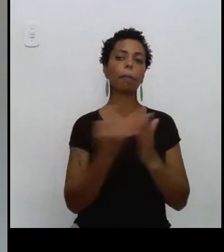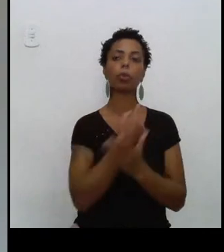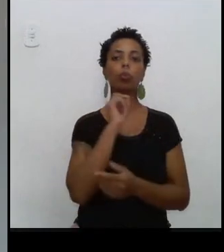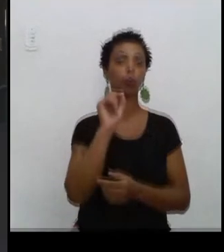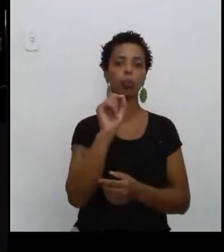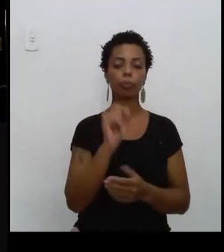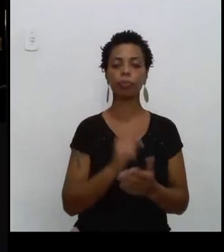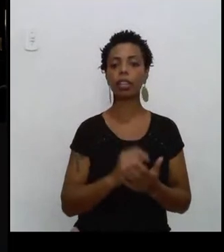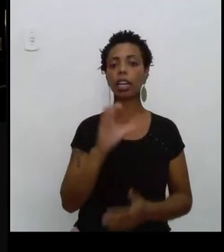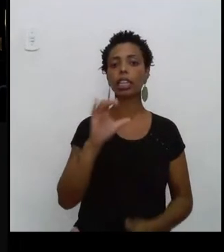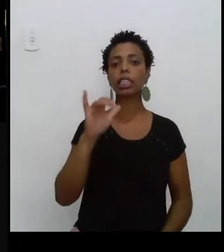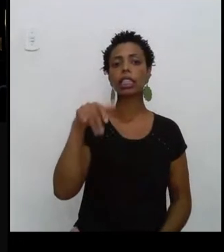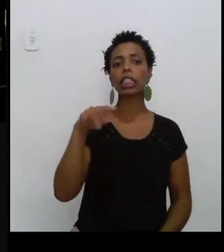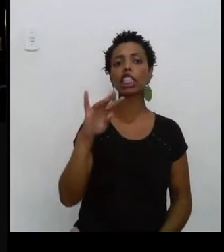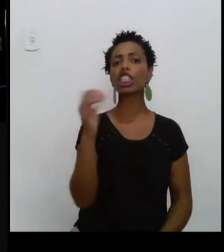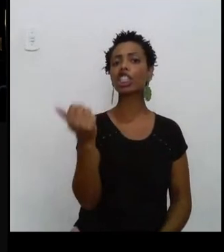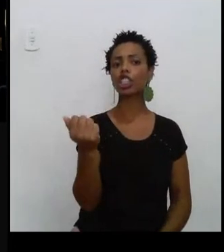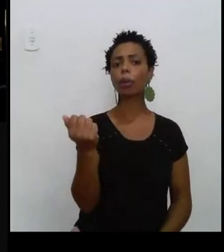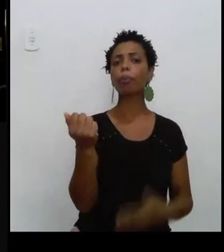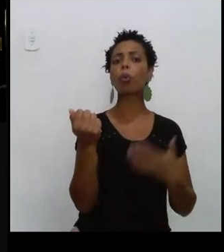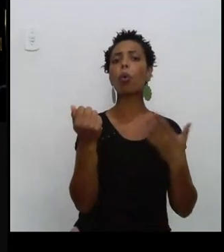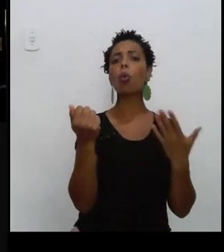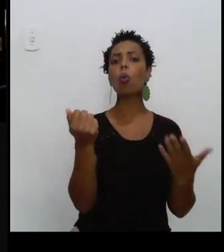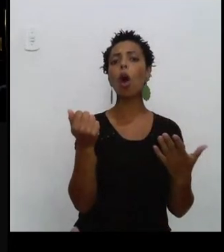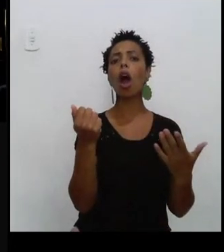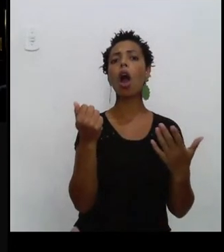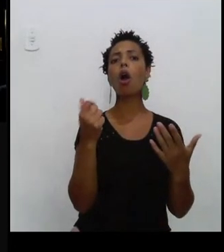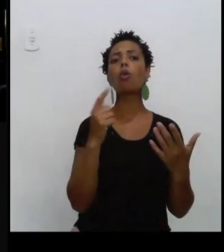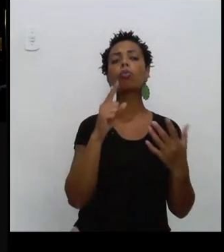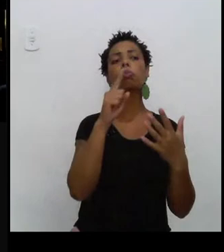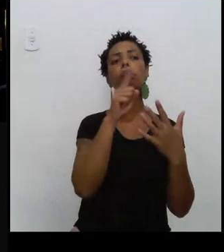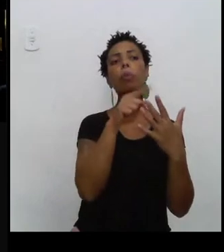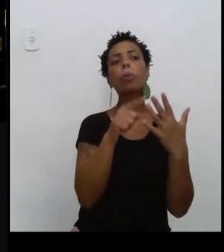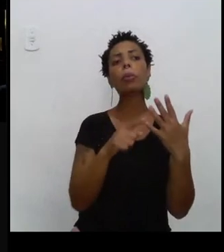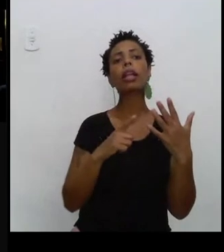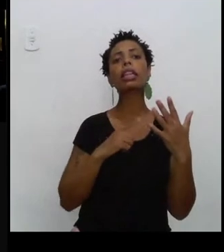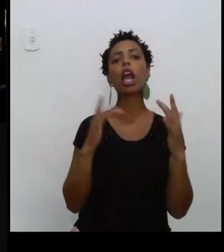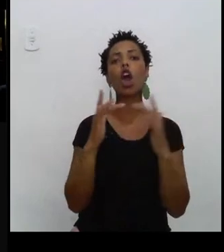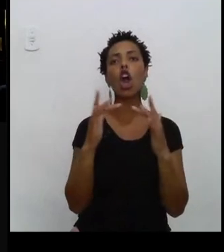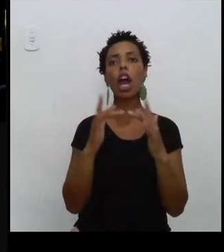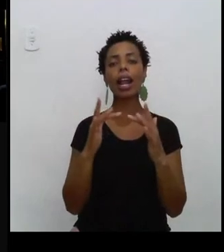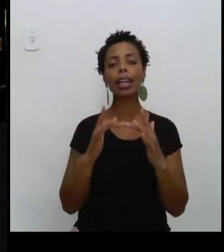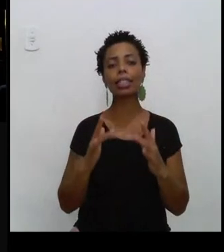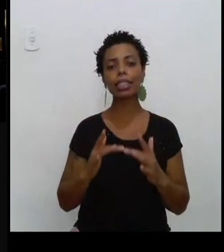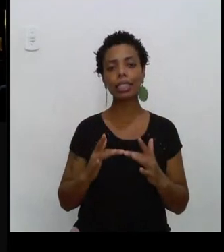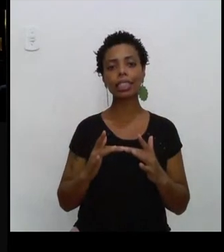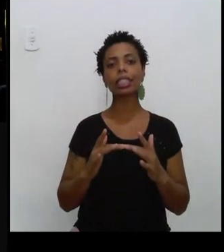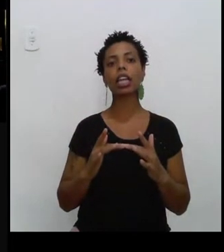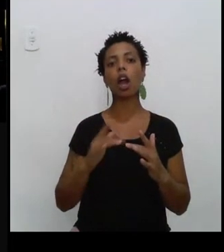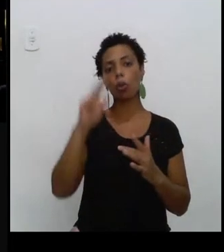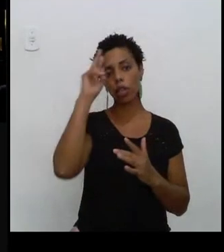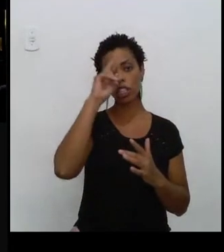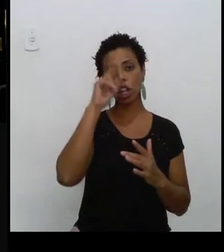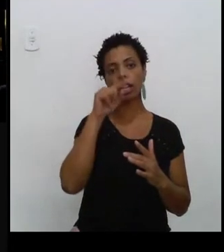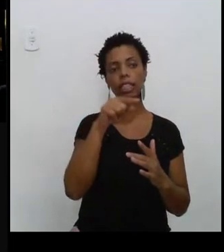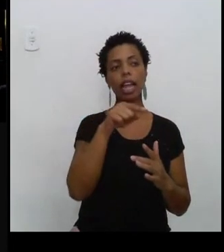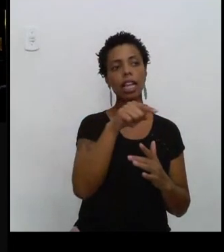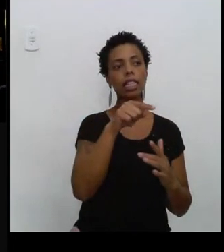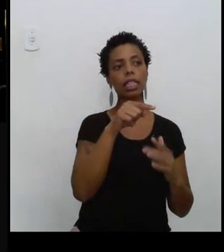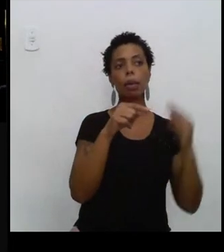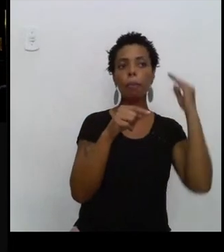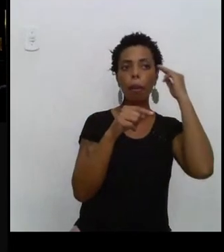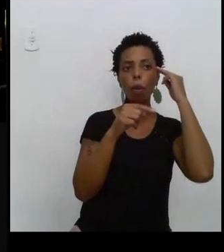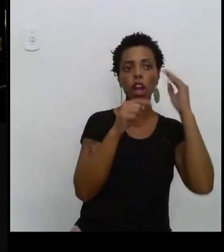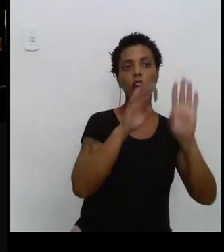Cíntia Que tipos de conexões históricas você vê entre o memorial Presidente a Cielo abierto e as